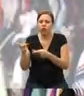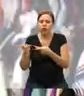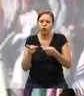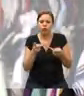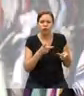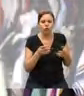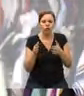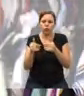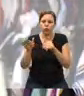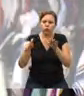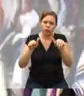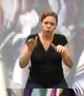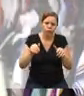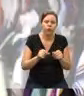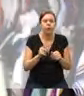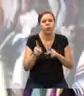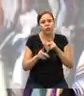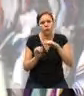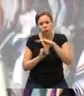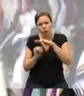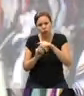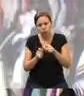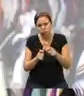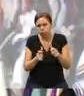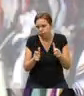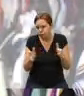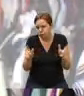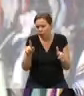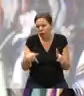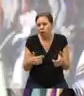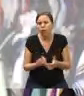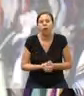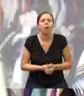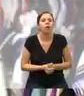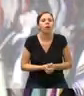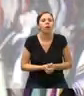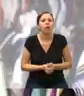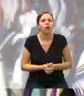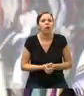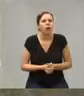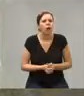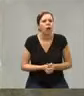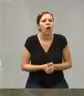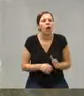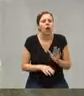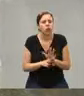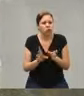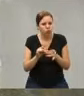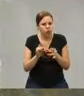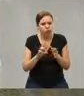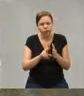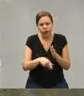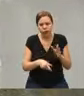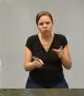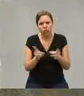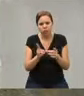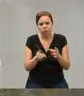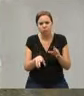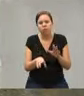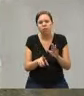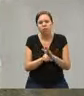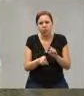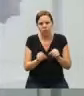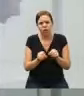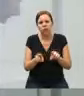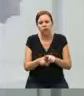para cá a ONG cresceu e é isso, é uma obra coletiva. Agora, Vânia, você também faz parte